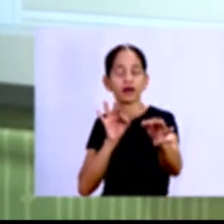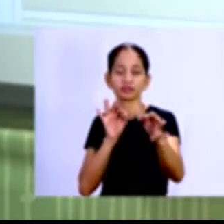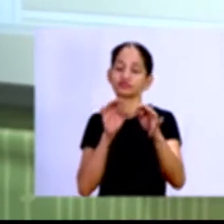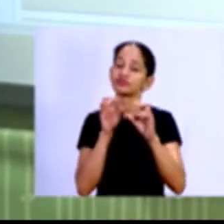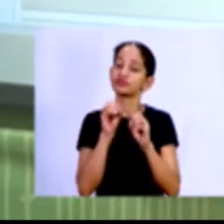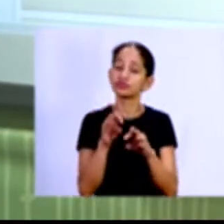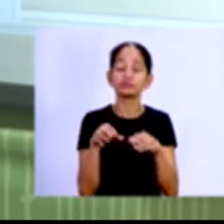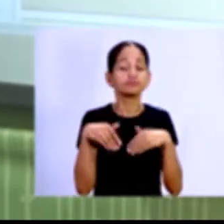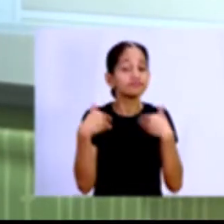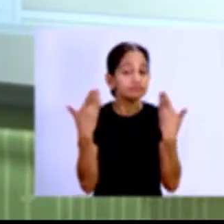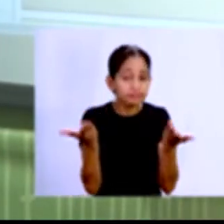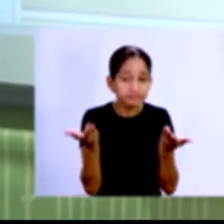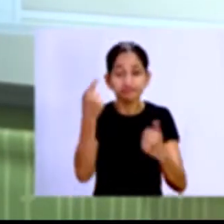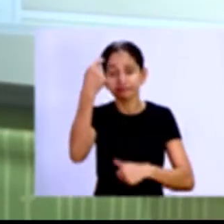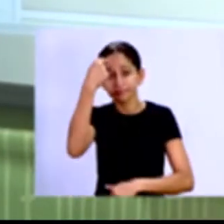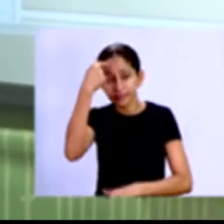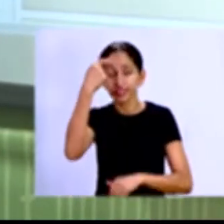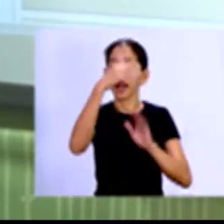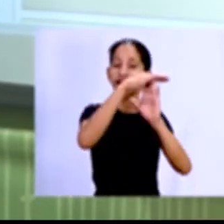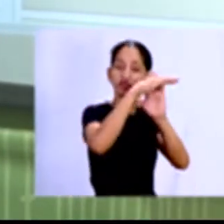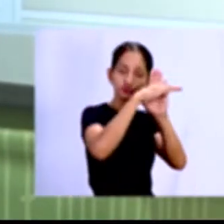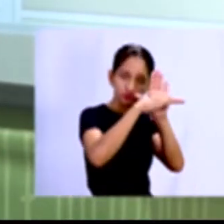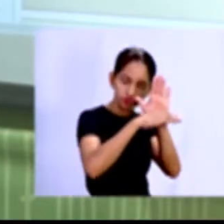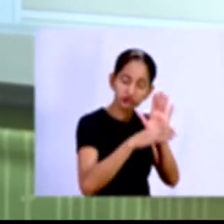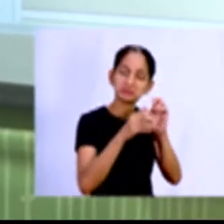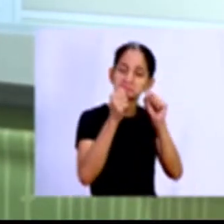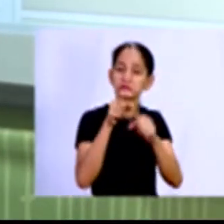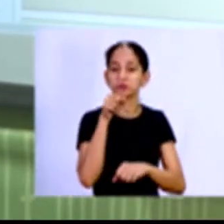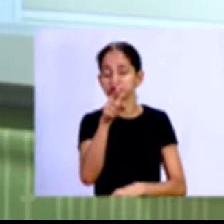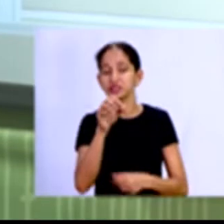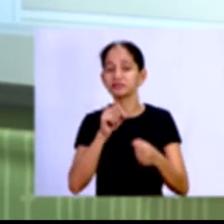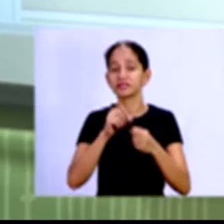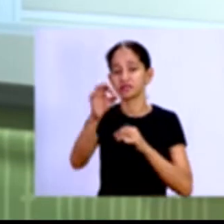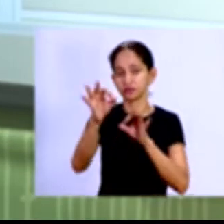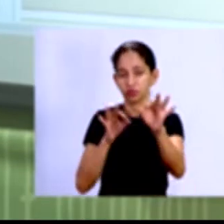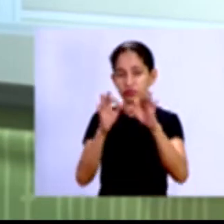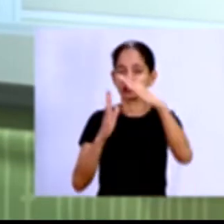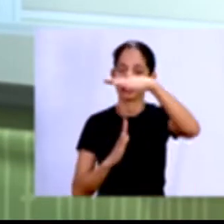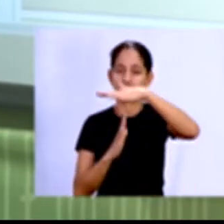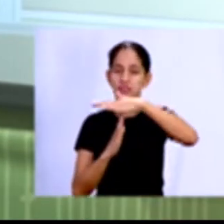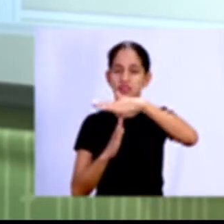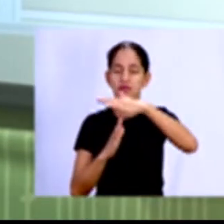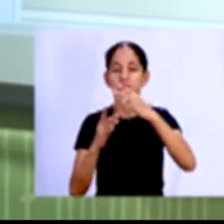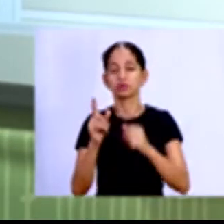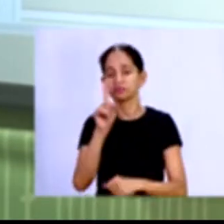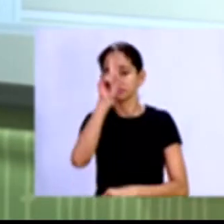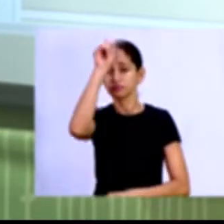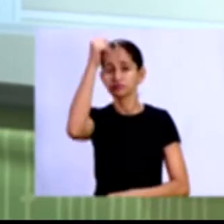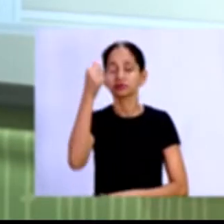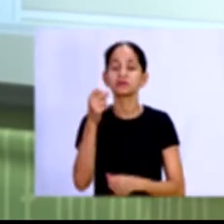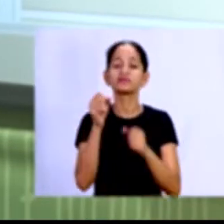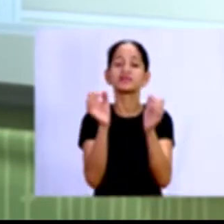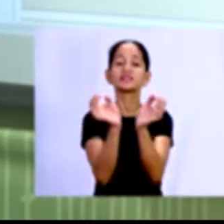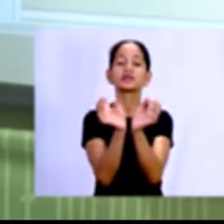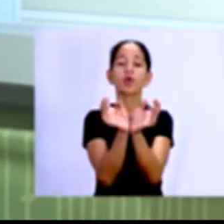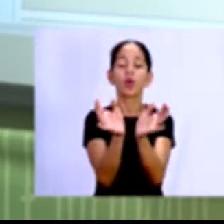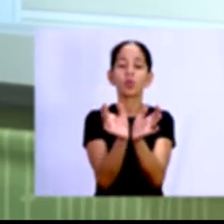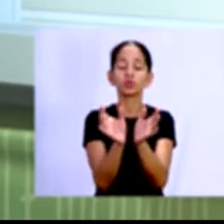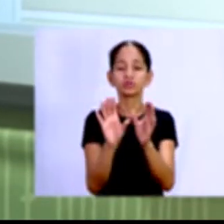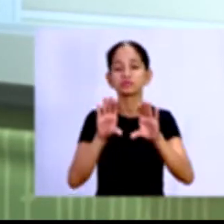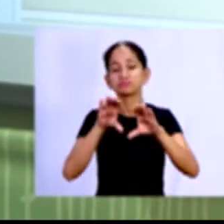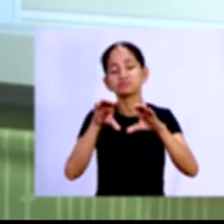E você pode, além dessa agenda, para organizar o seu tempo, você pode também criar comunidades virtuais